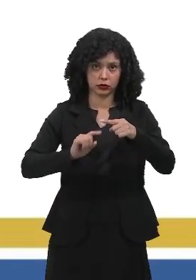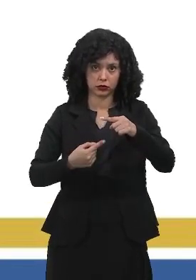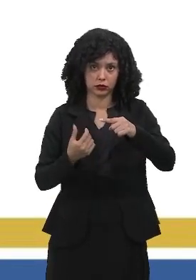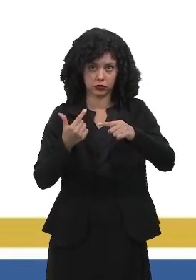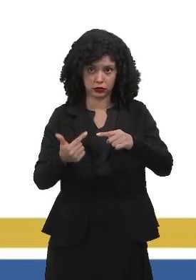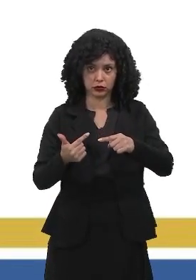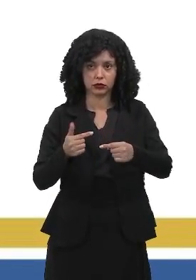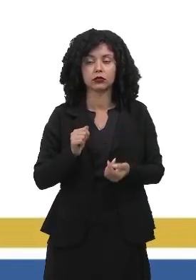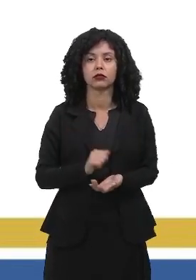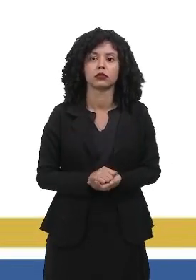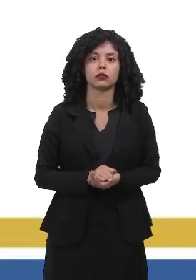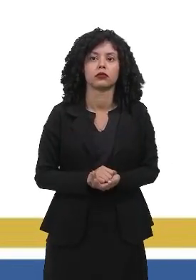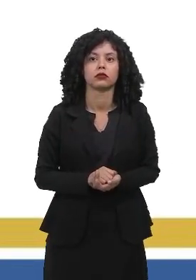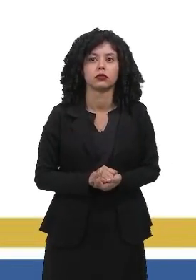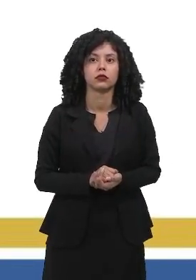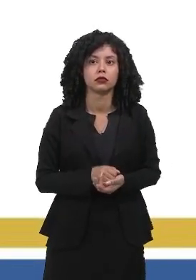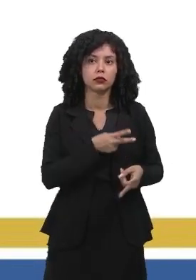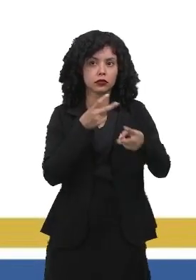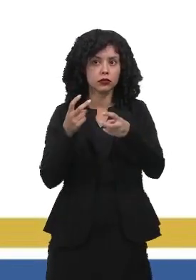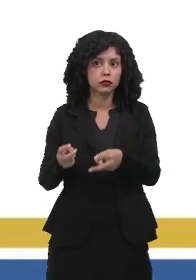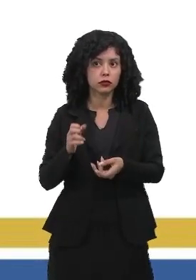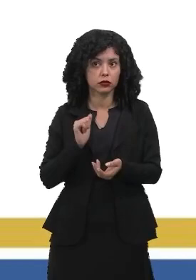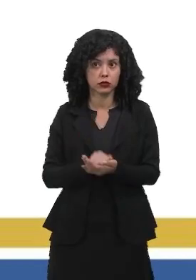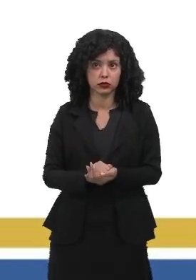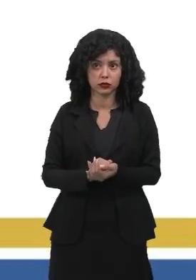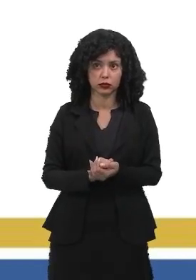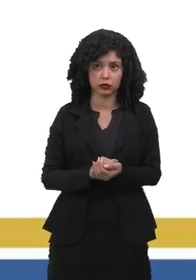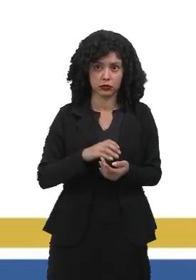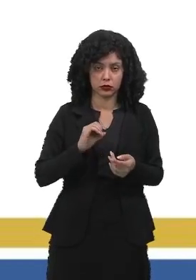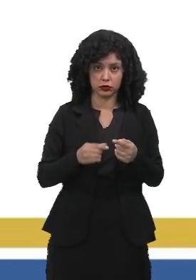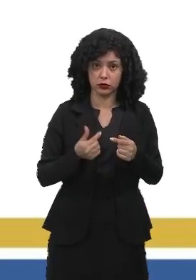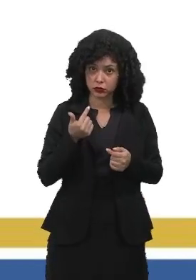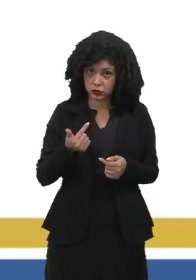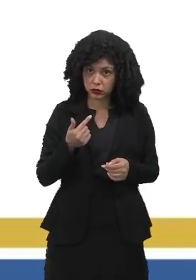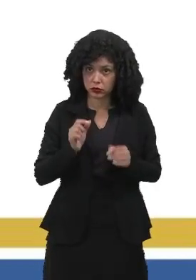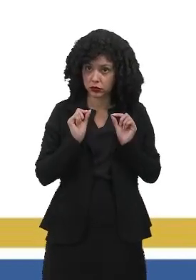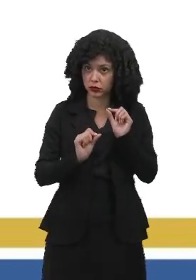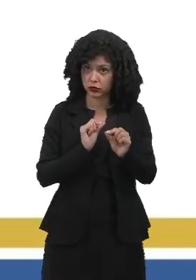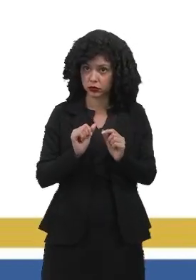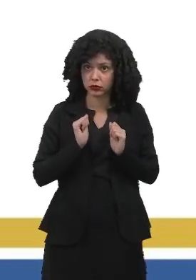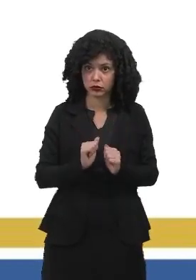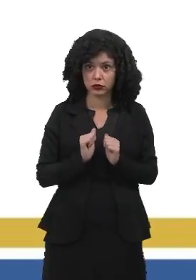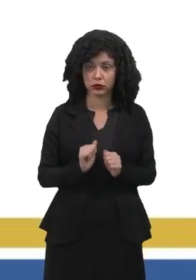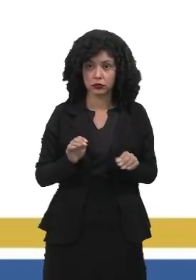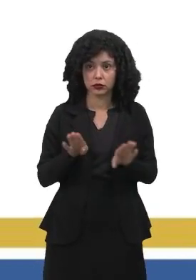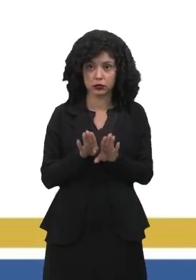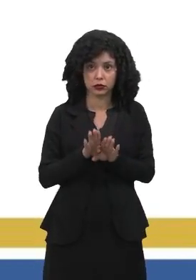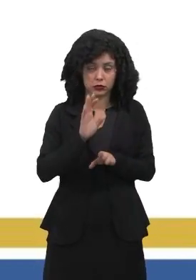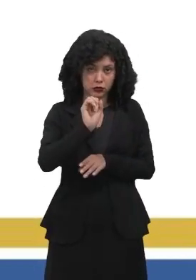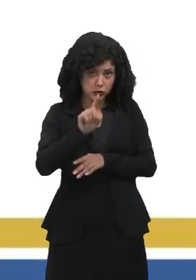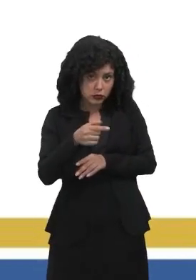dá 0,2. Observe que eu tenho 300 e 0,2. O que eu posso fazer aqui? Observa que